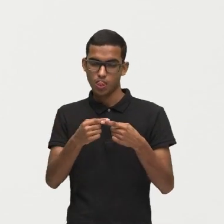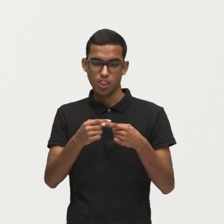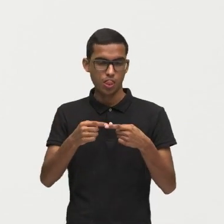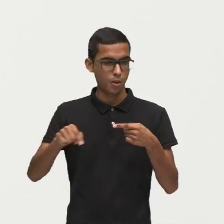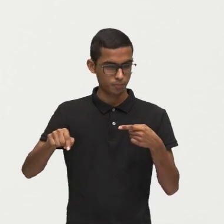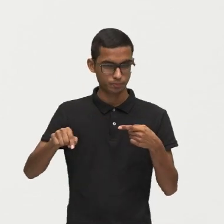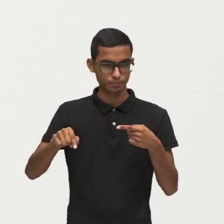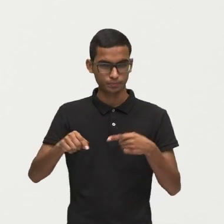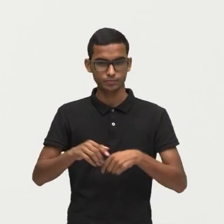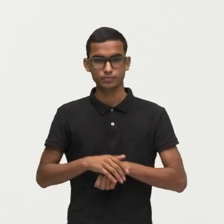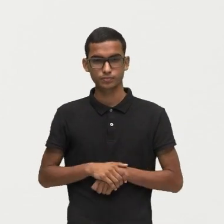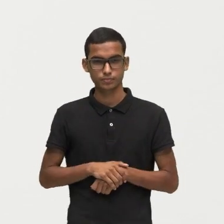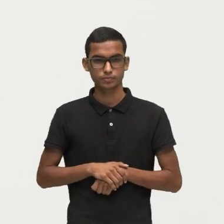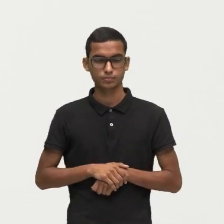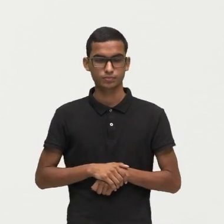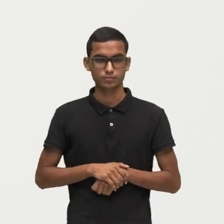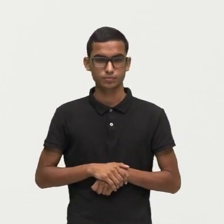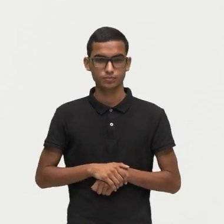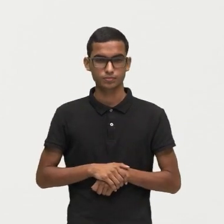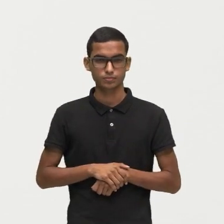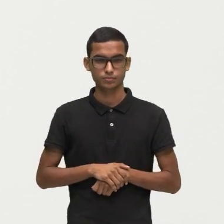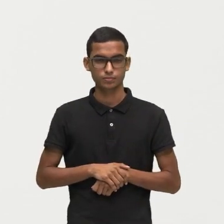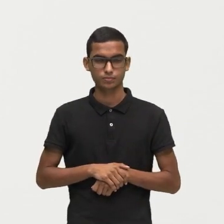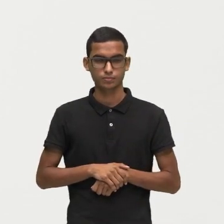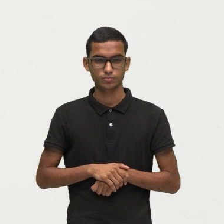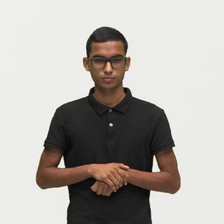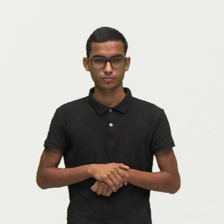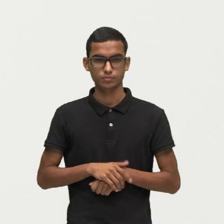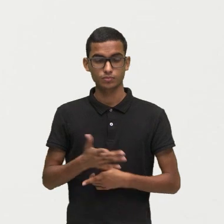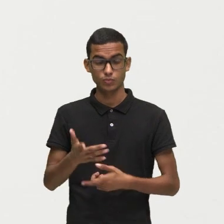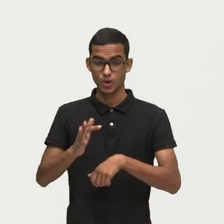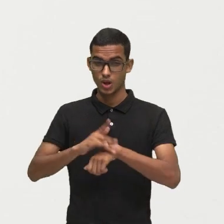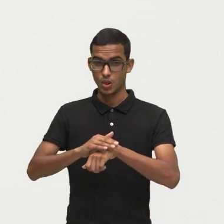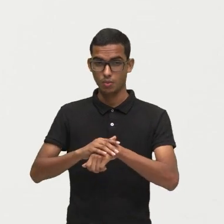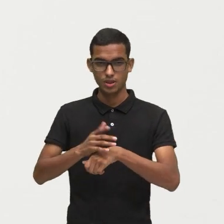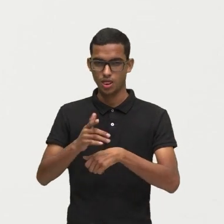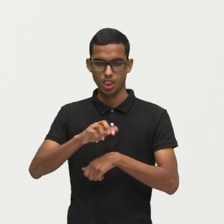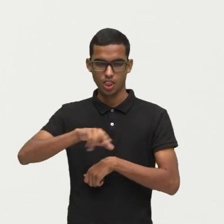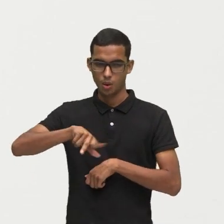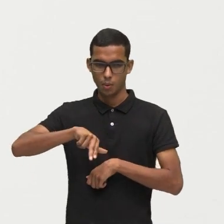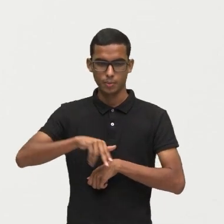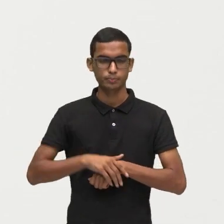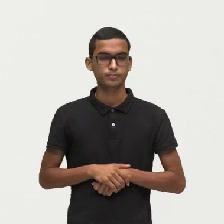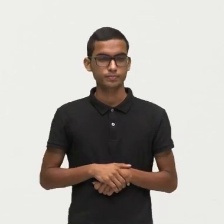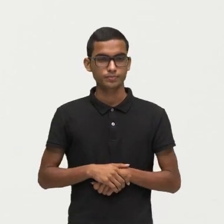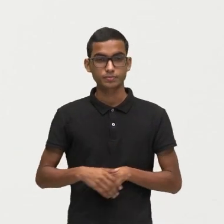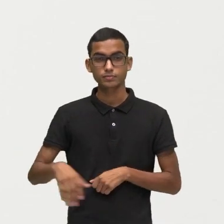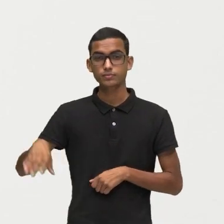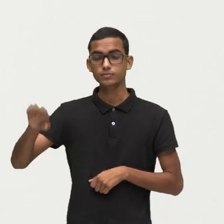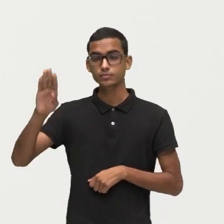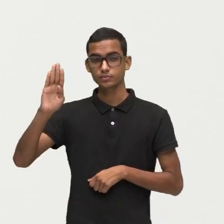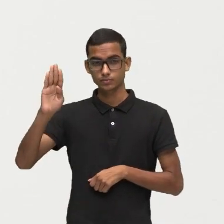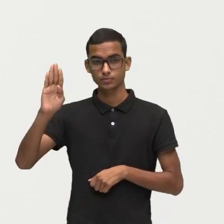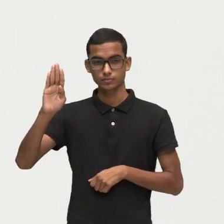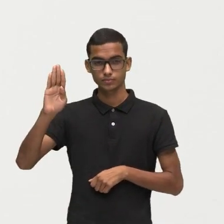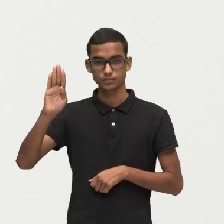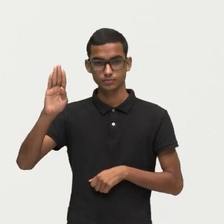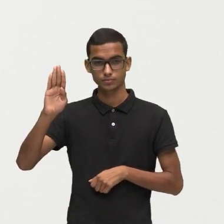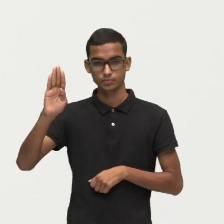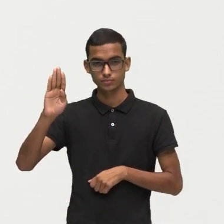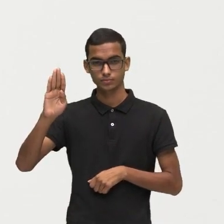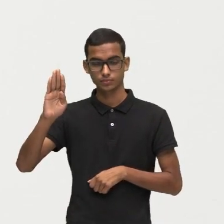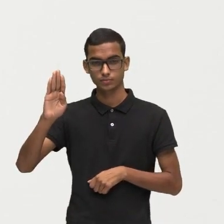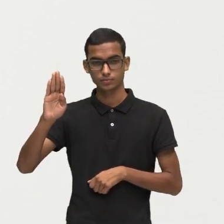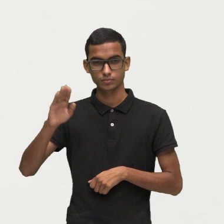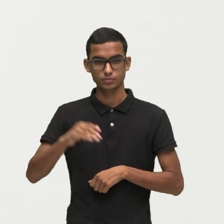essas doenças relacionadas à hipertensão, o agente patológico não é esse. A B, como vocês citaram, como eu já tive aqui 2 opções